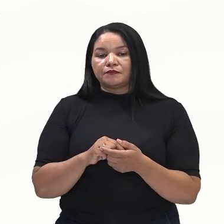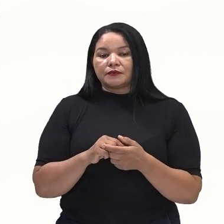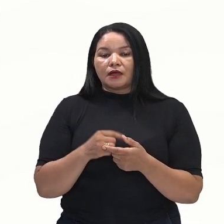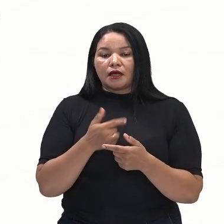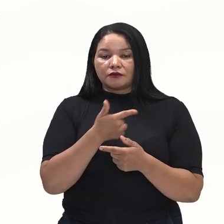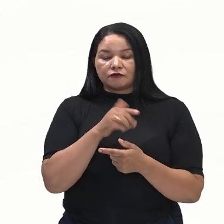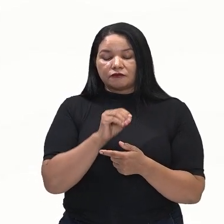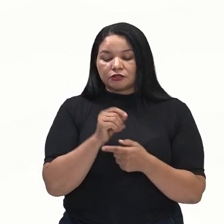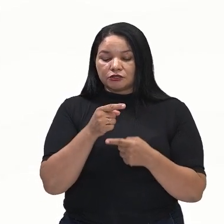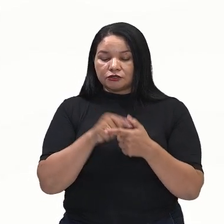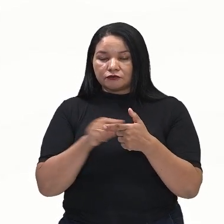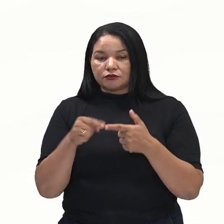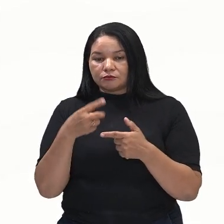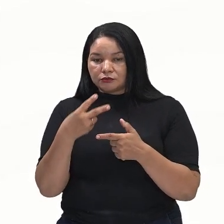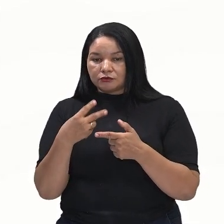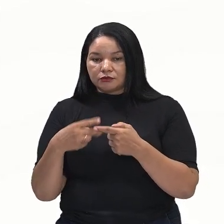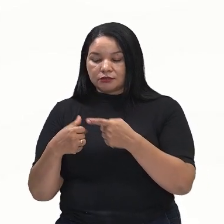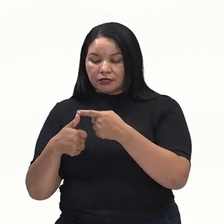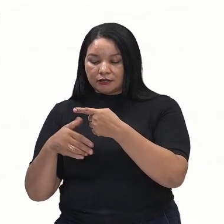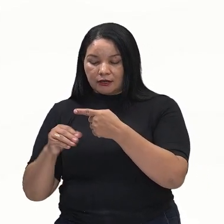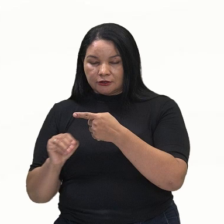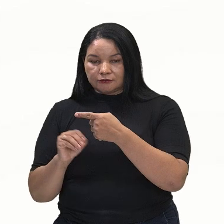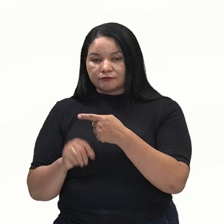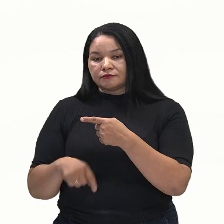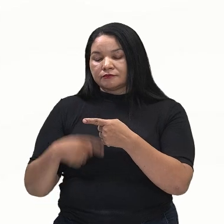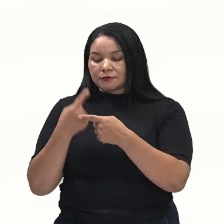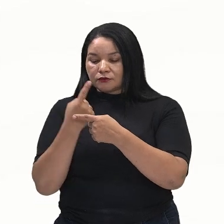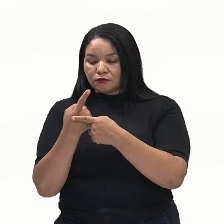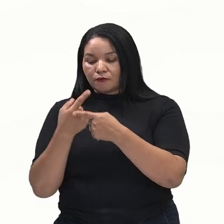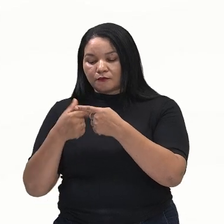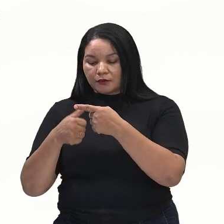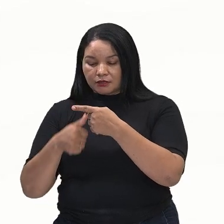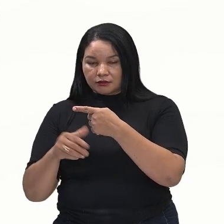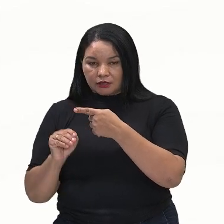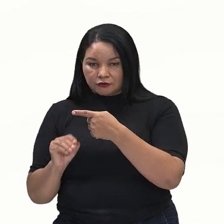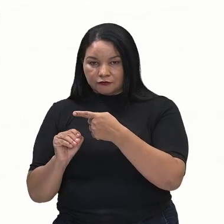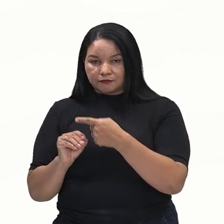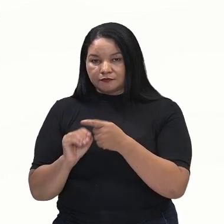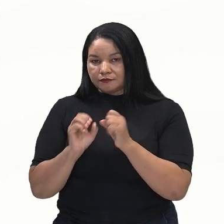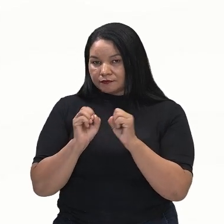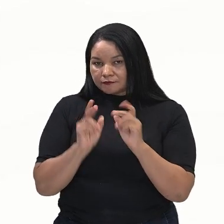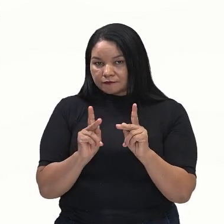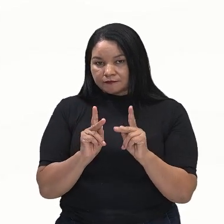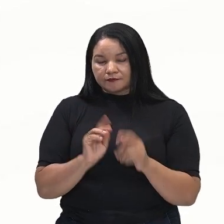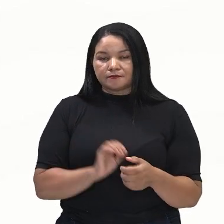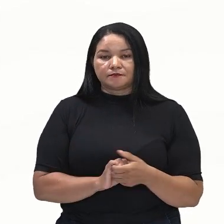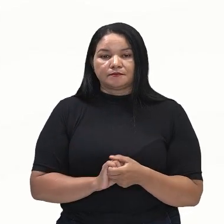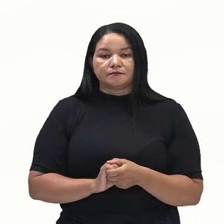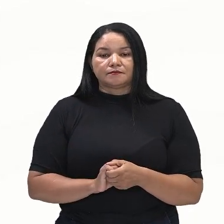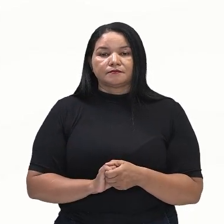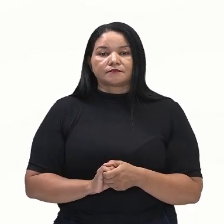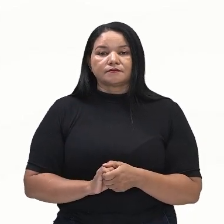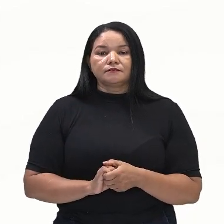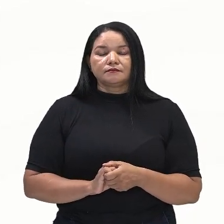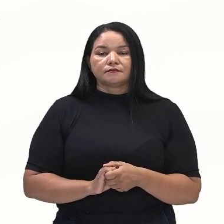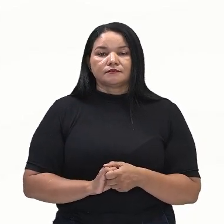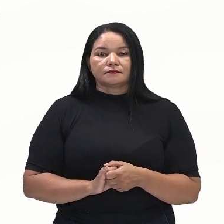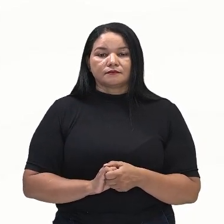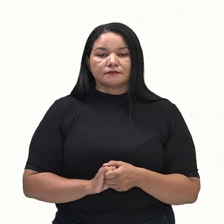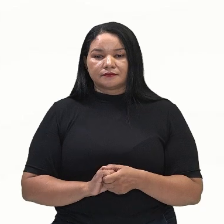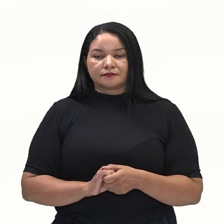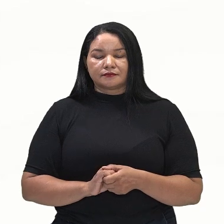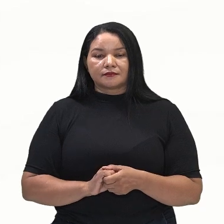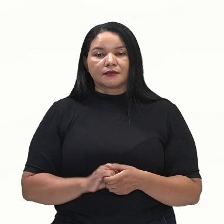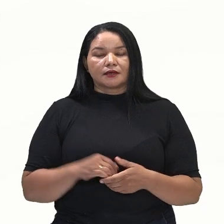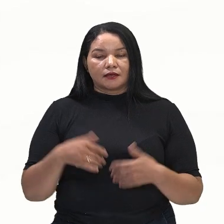10. Ou seja, a chance é de 1 para 10. Belezinha? Então você verificou aqui